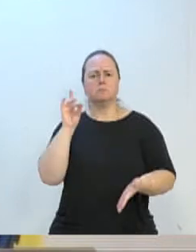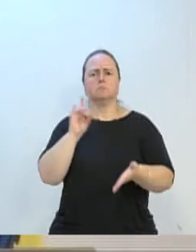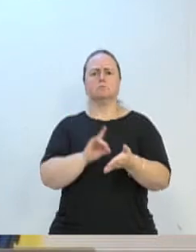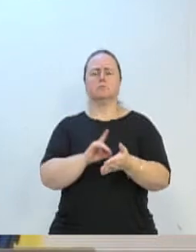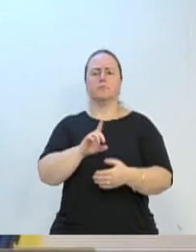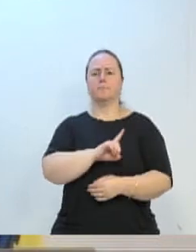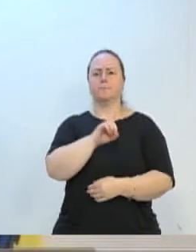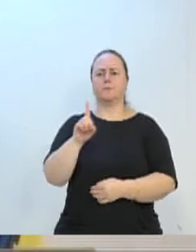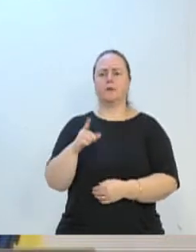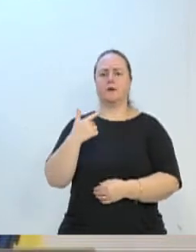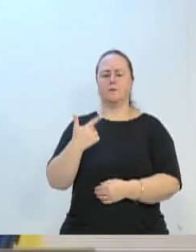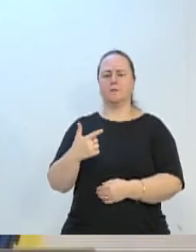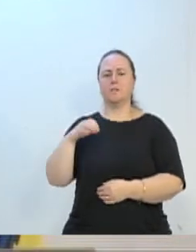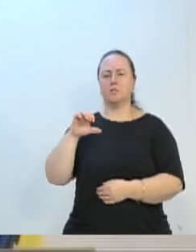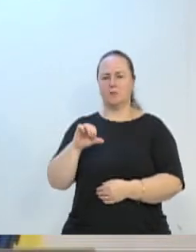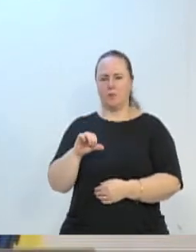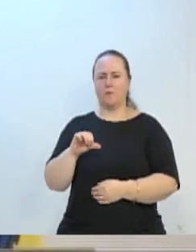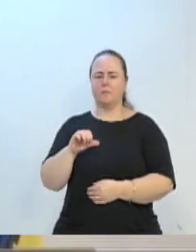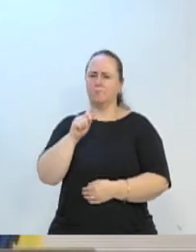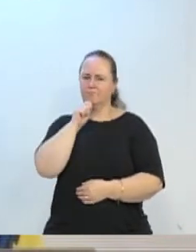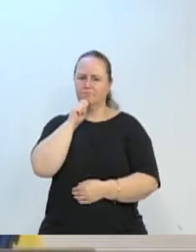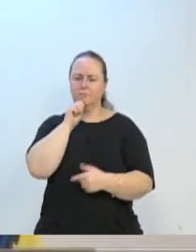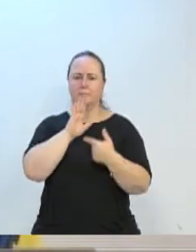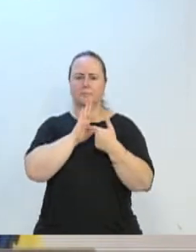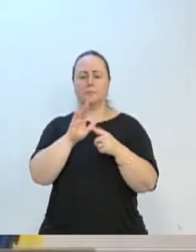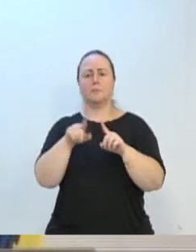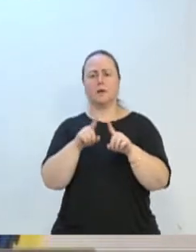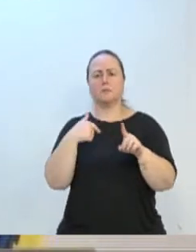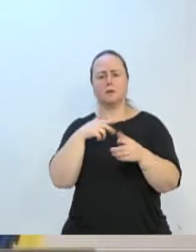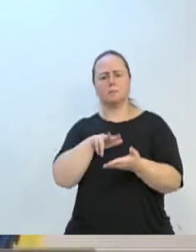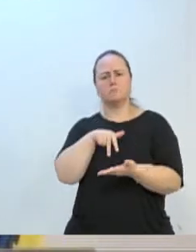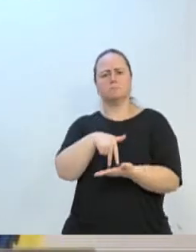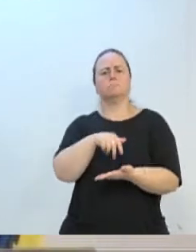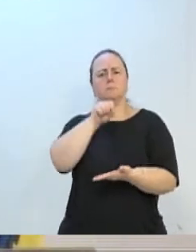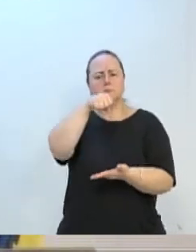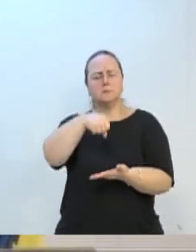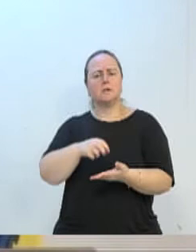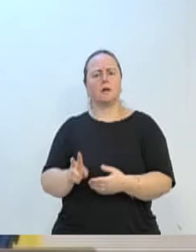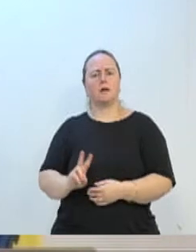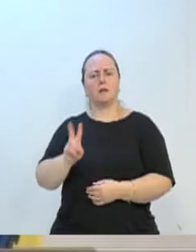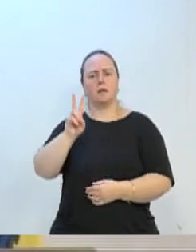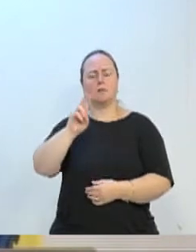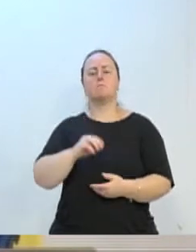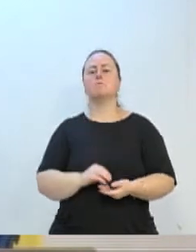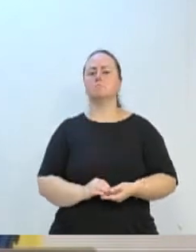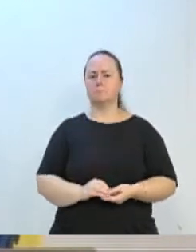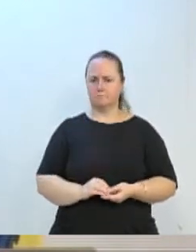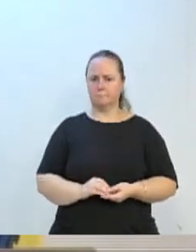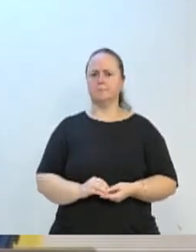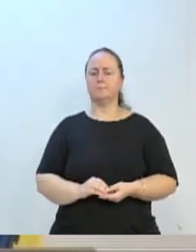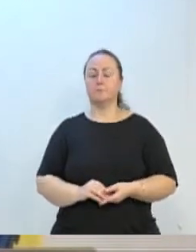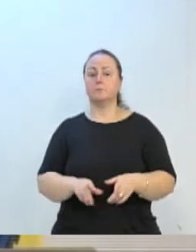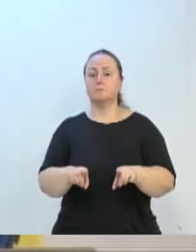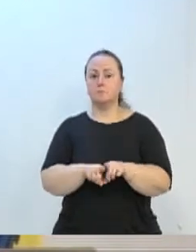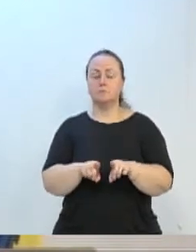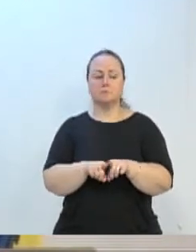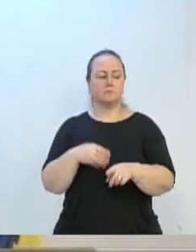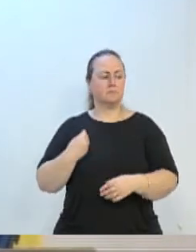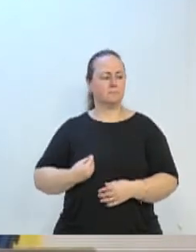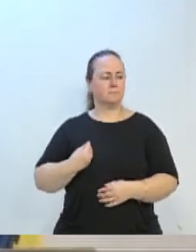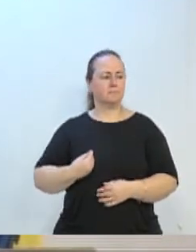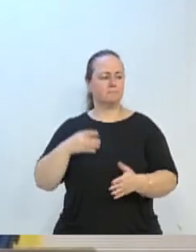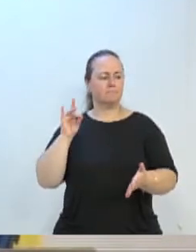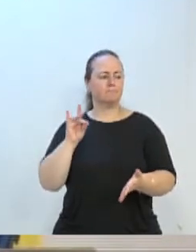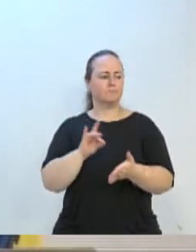29/07/2021 não dá para passar aqui eu me posicionei em relação a valorização dessa classe também estive presente na manifestação em prol dos mesmos